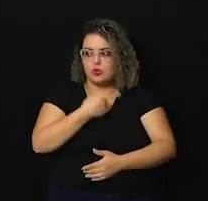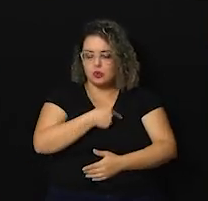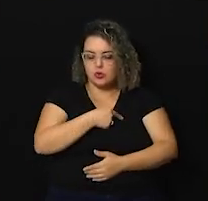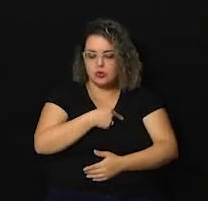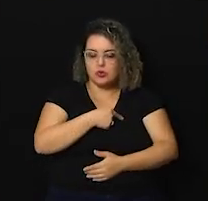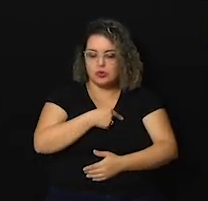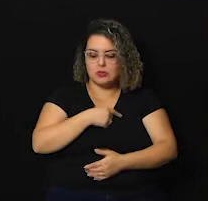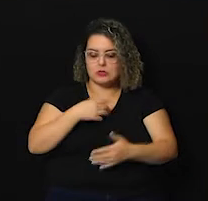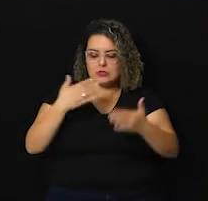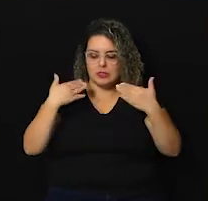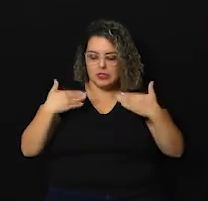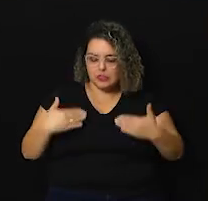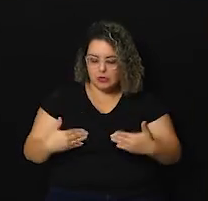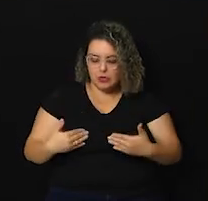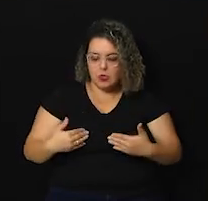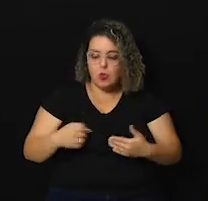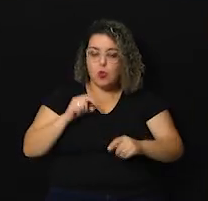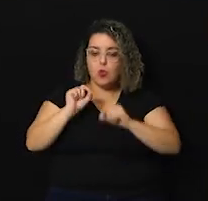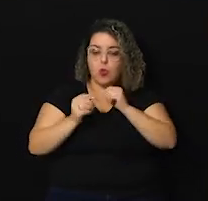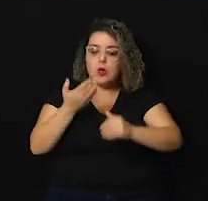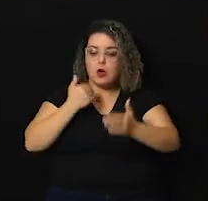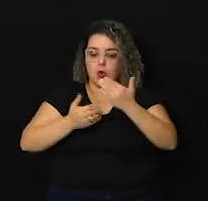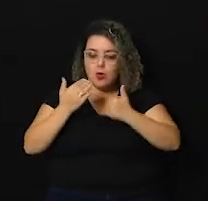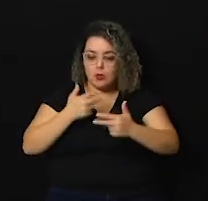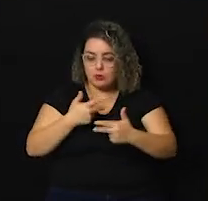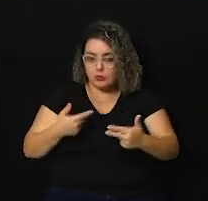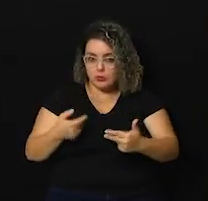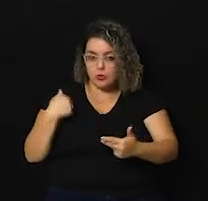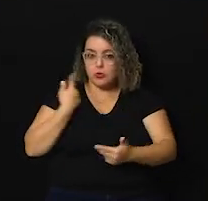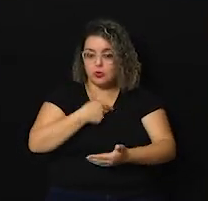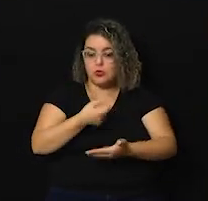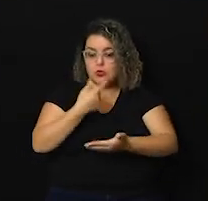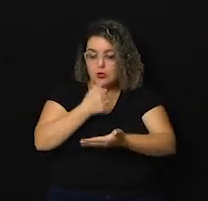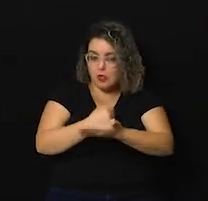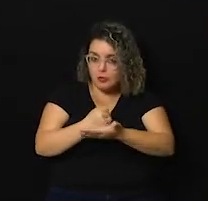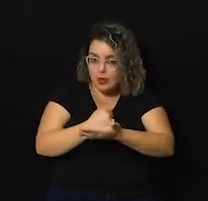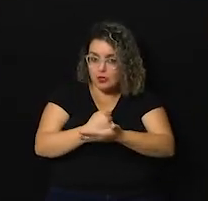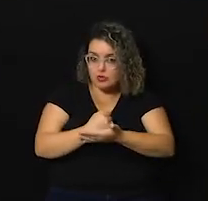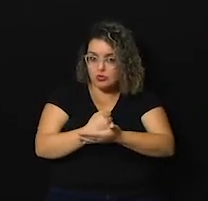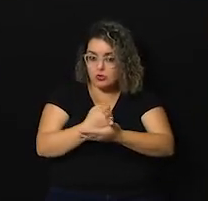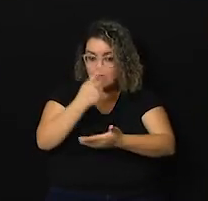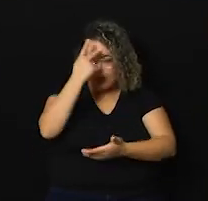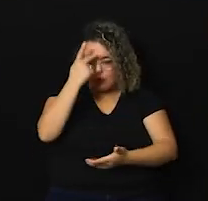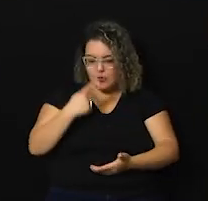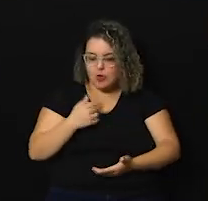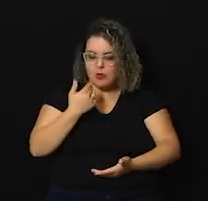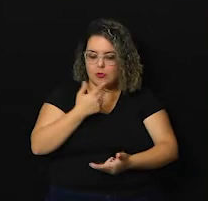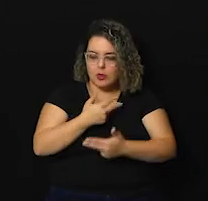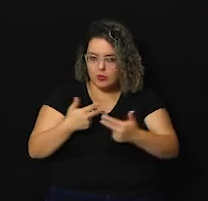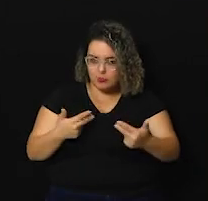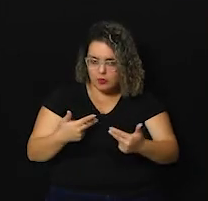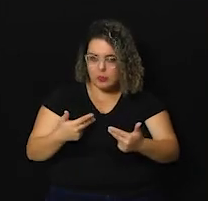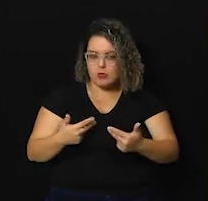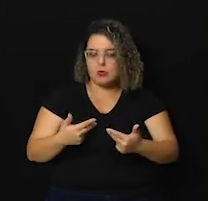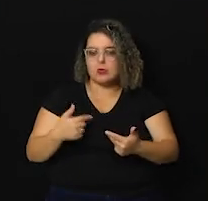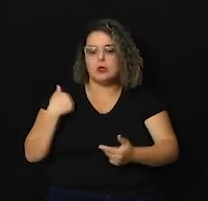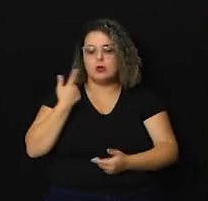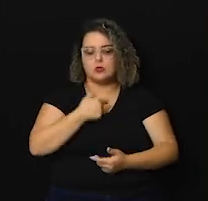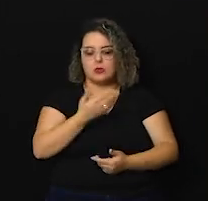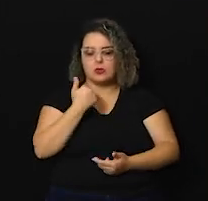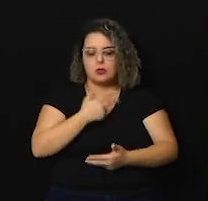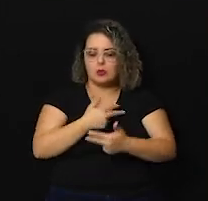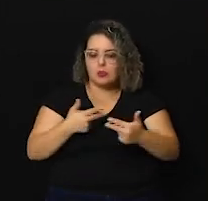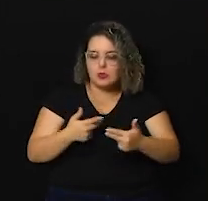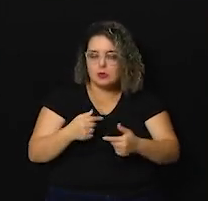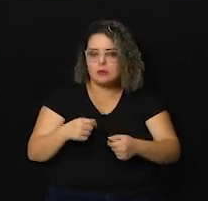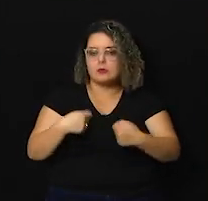nós comemos. E o nosso remédio é a nossa comida. A nossa comida tem que ser o nosso remédio. Para curar as coisas que a